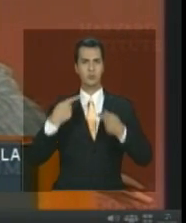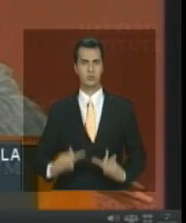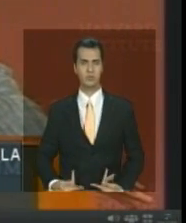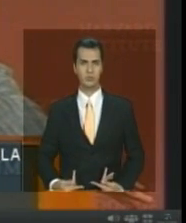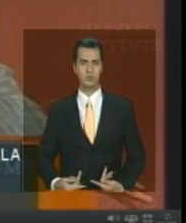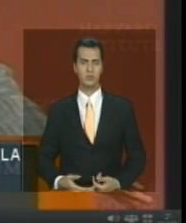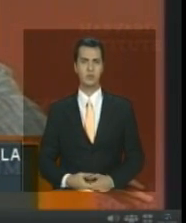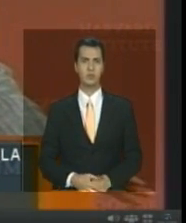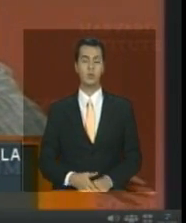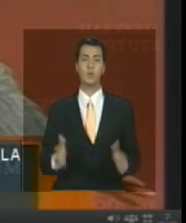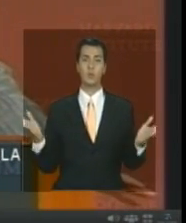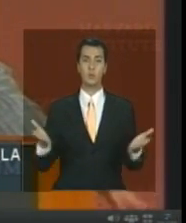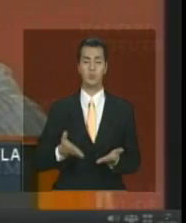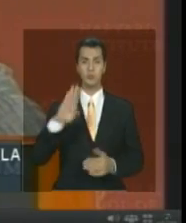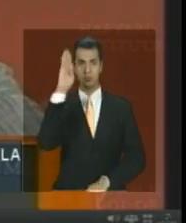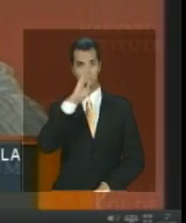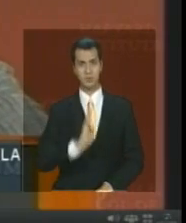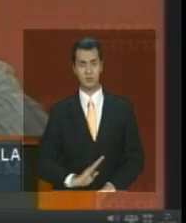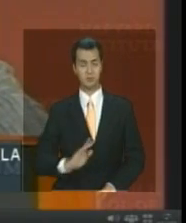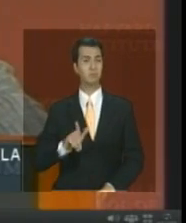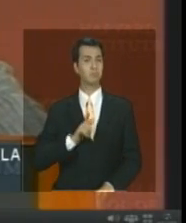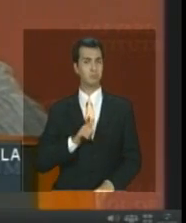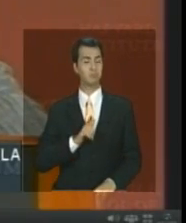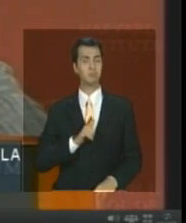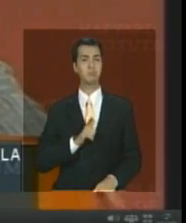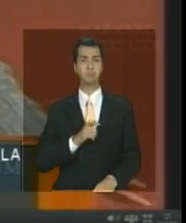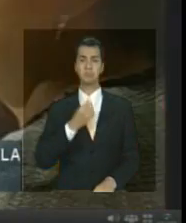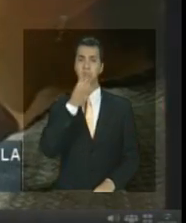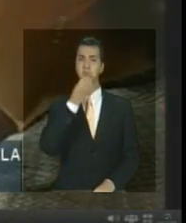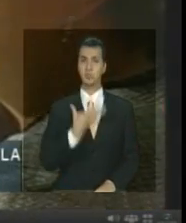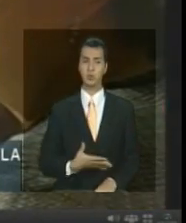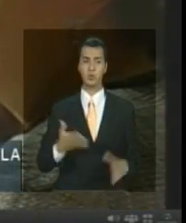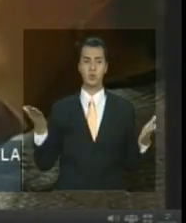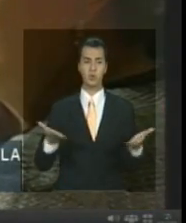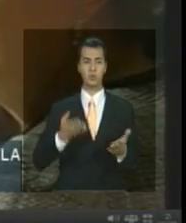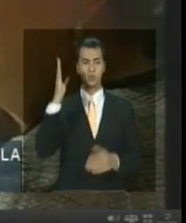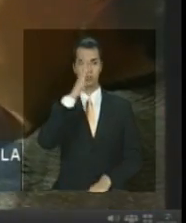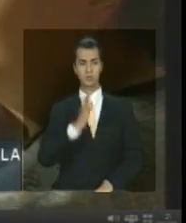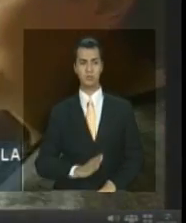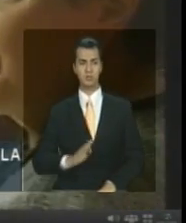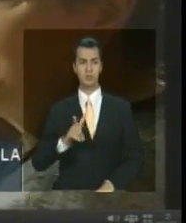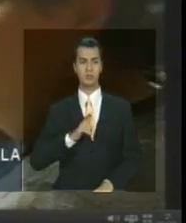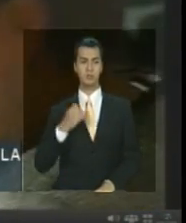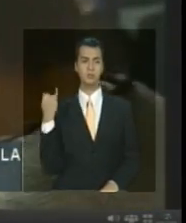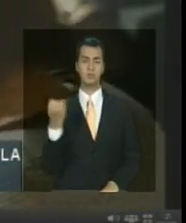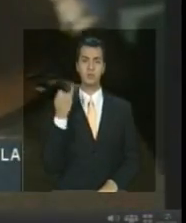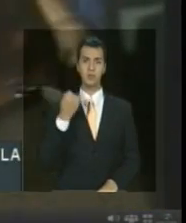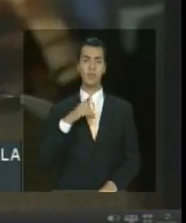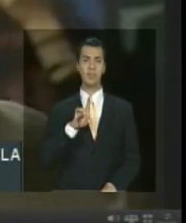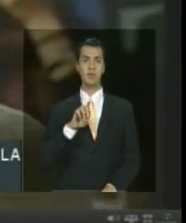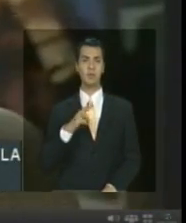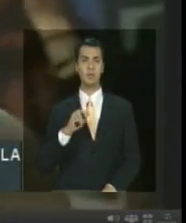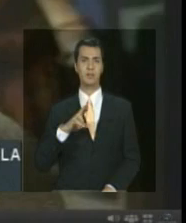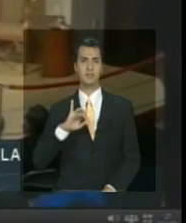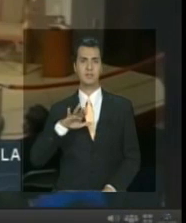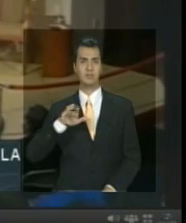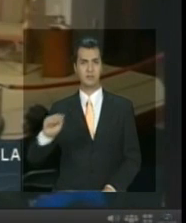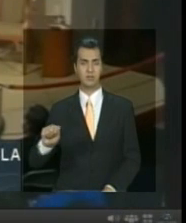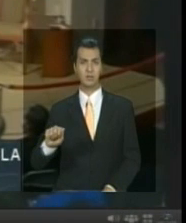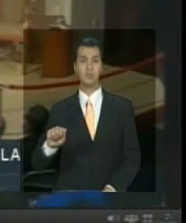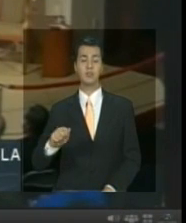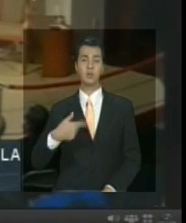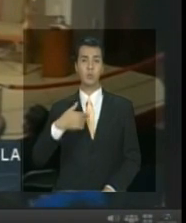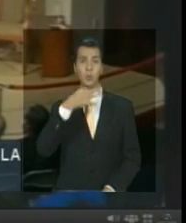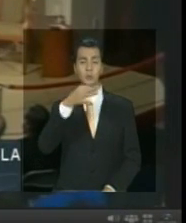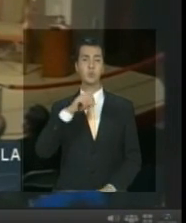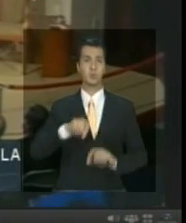Brasil hoje tem um grande mérito. Nós somos uma grande democracia e eu sempre digo que é muito